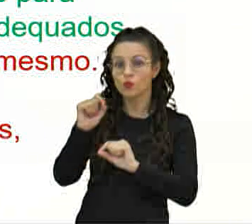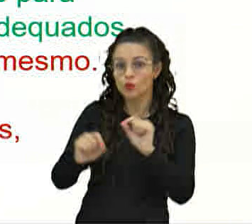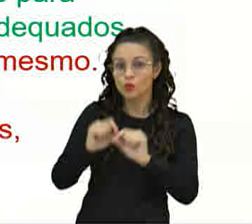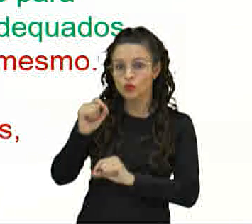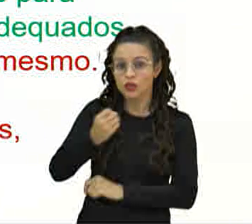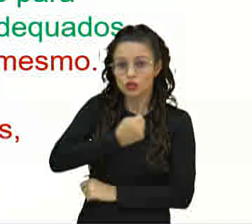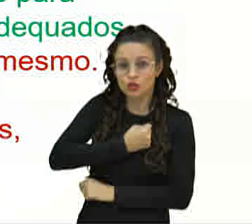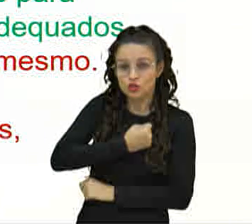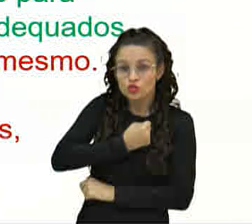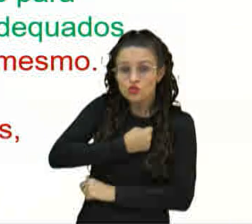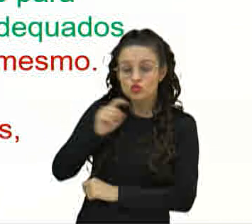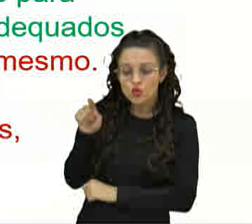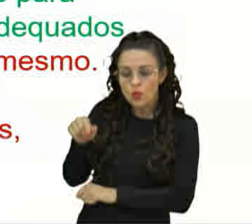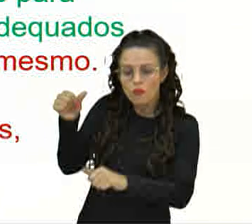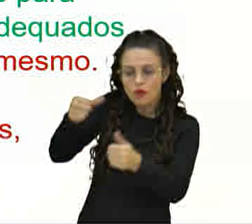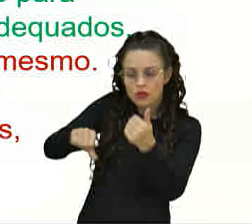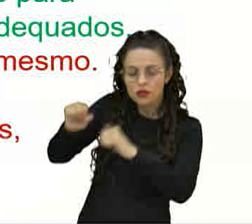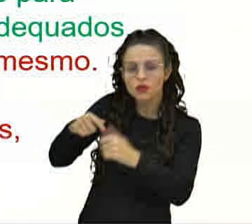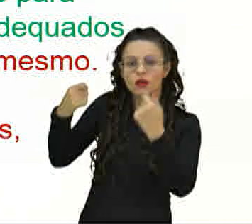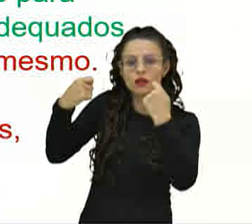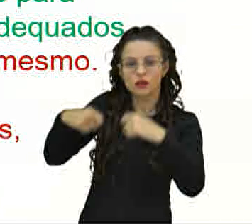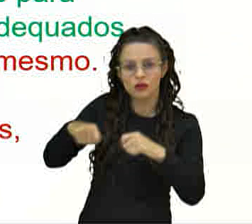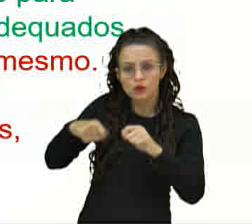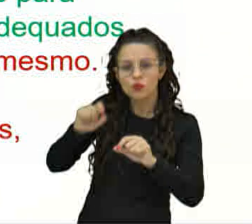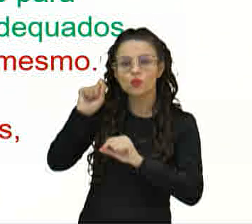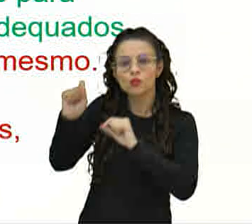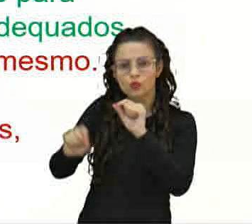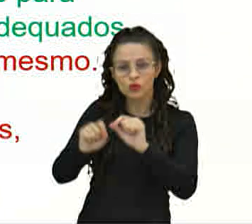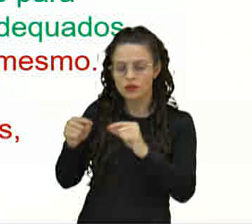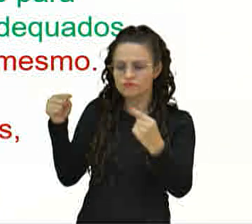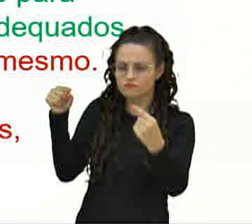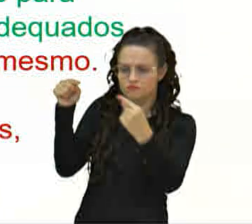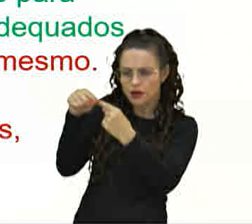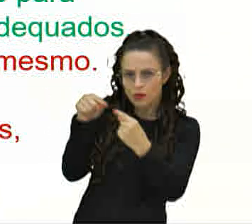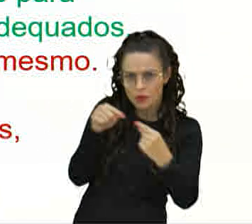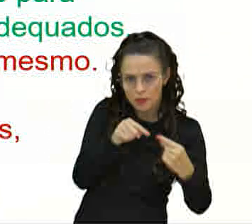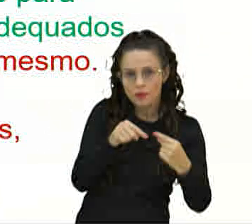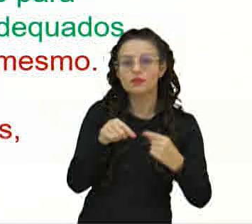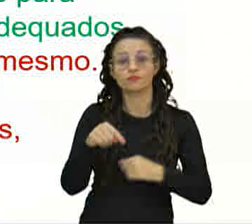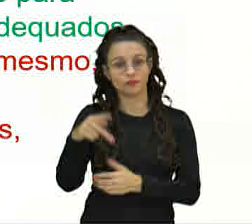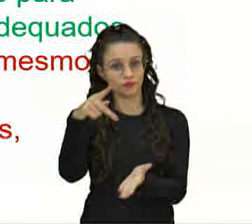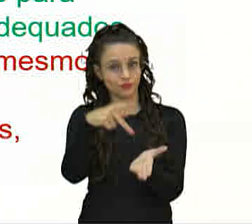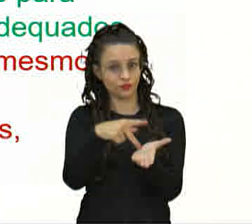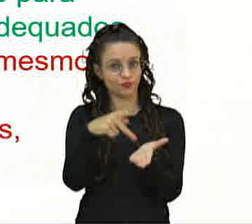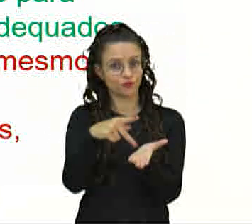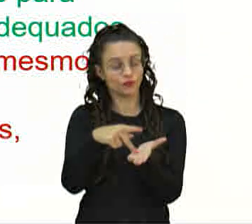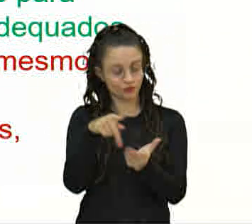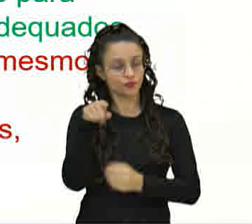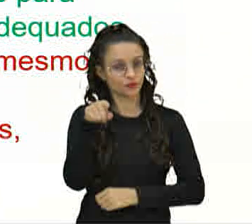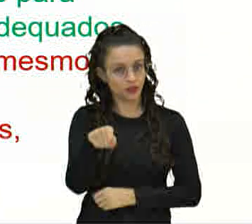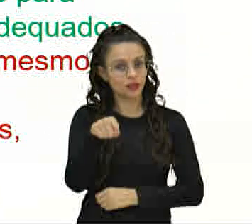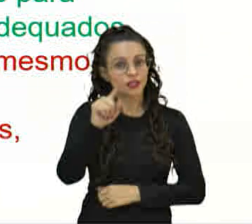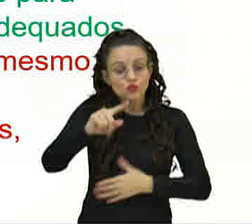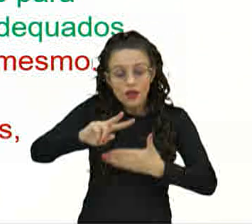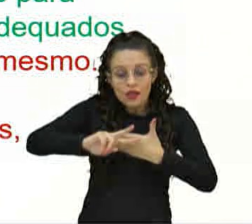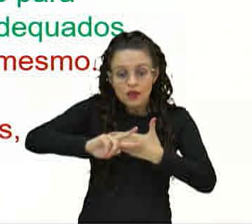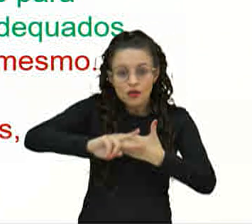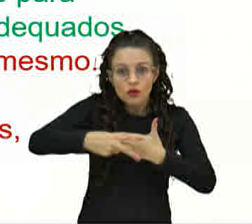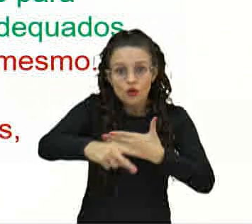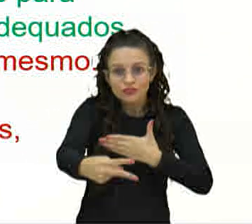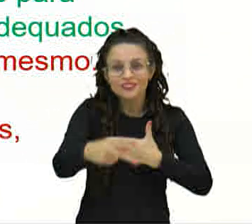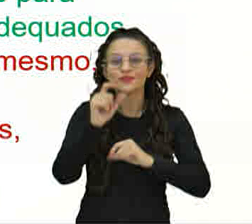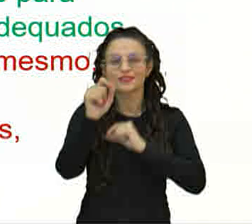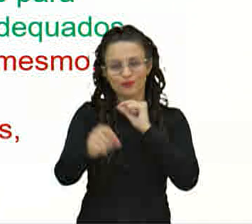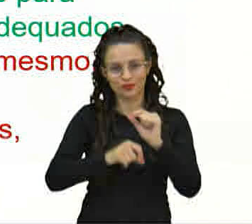coeficientes estequiométricos necessários nos membros adequados. Verdadeiro. Essas são as consequências da lei